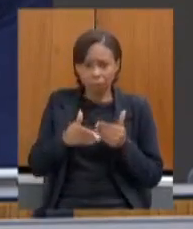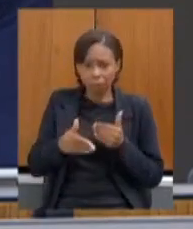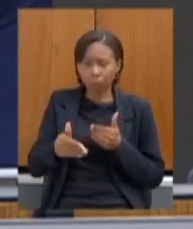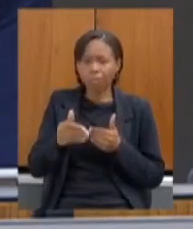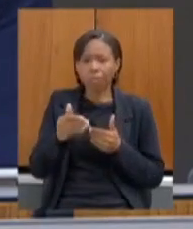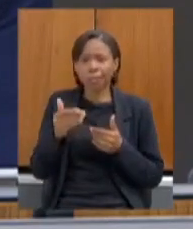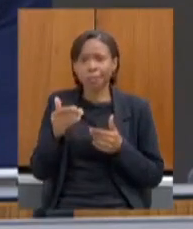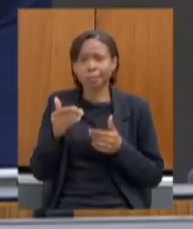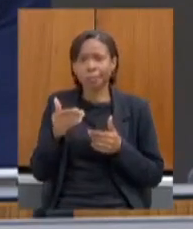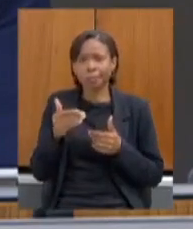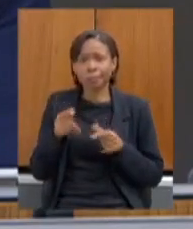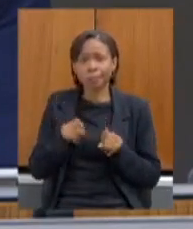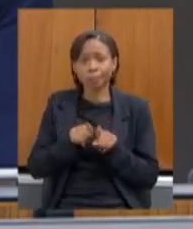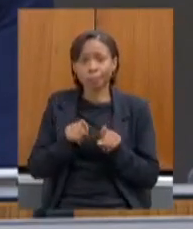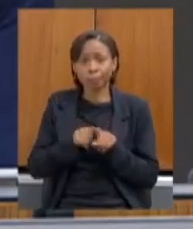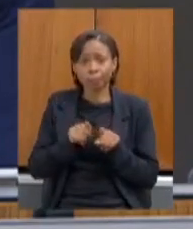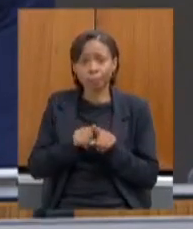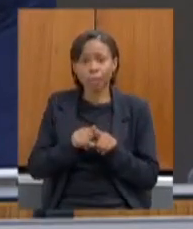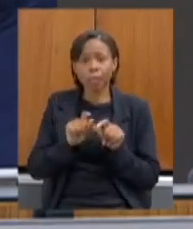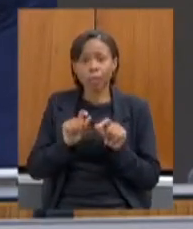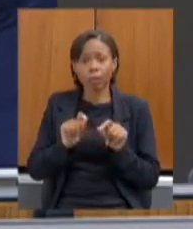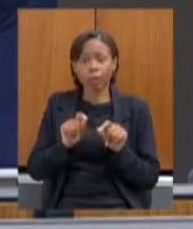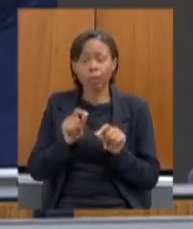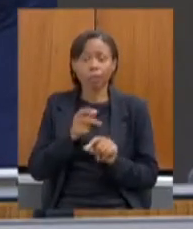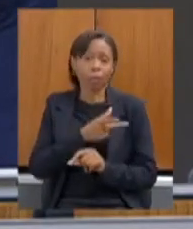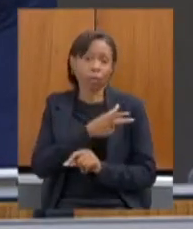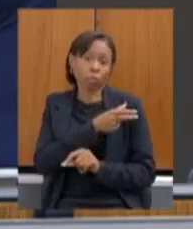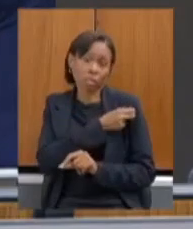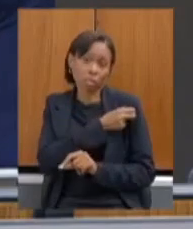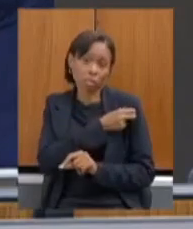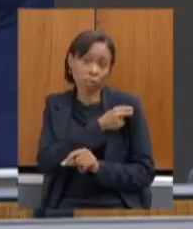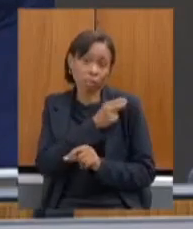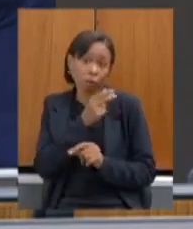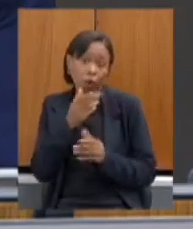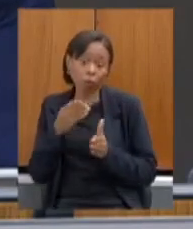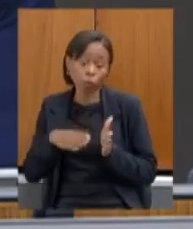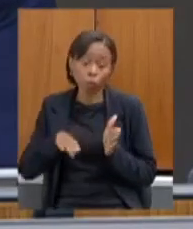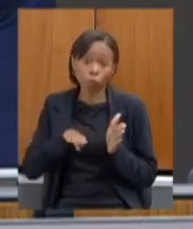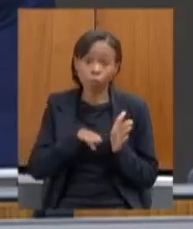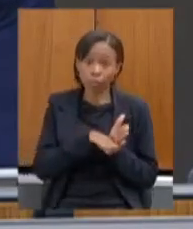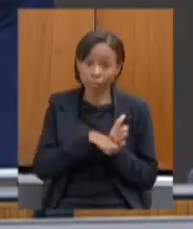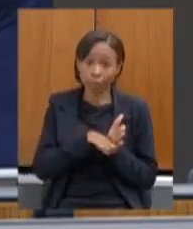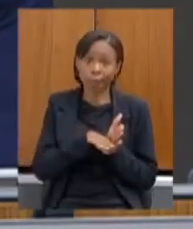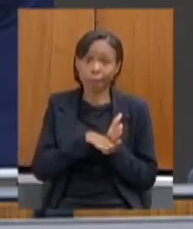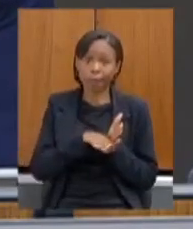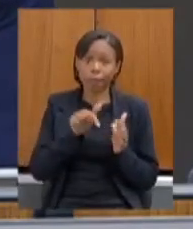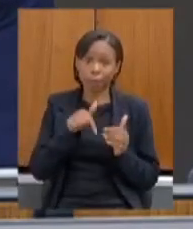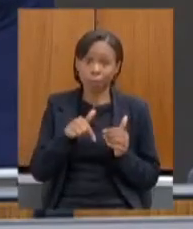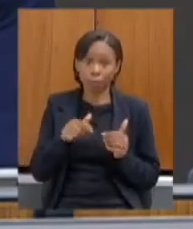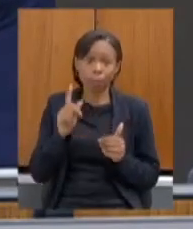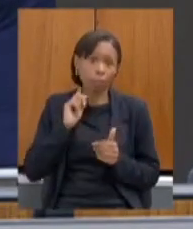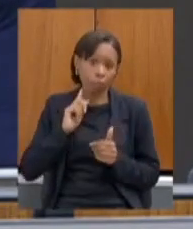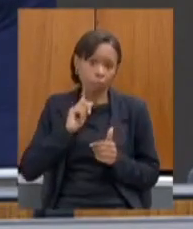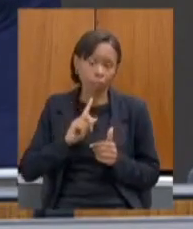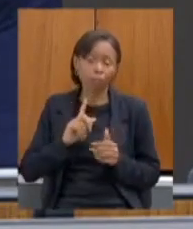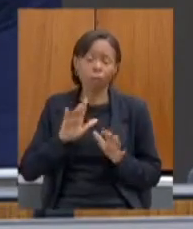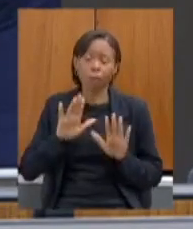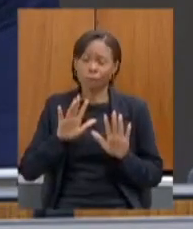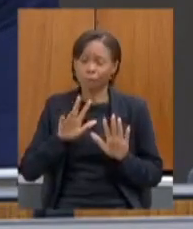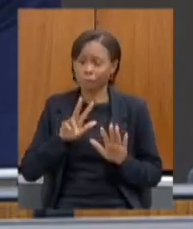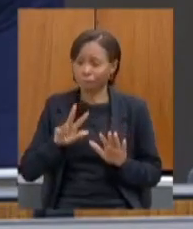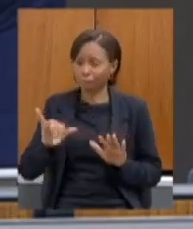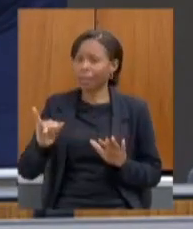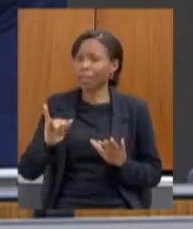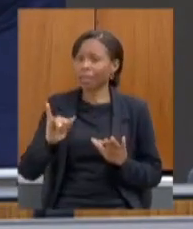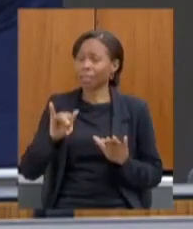Freire, que é da área de saúde, pode dizer muito bem, a gente sabe que à medida que a vacina chegar à população, digamos assim, vai ser uma disputa mundial